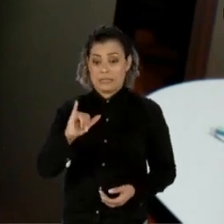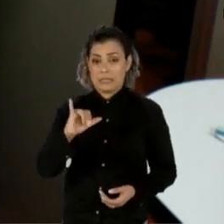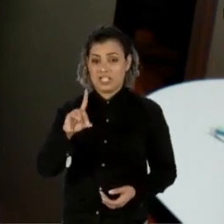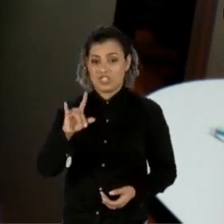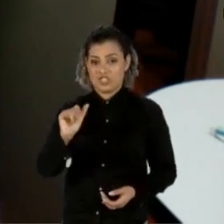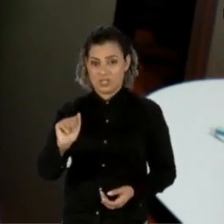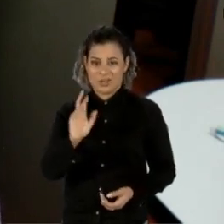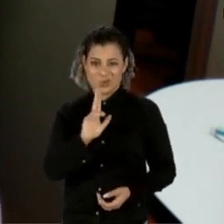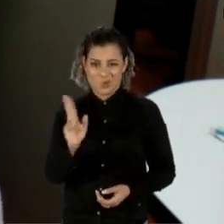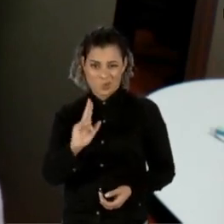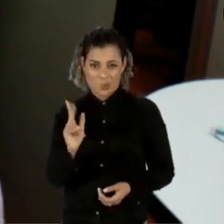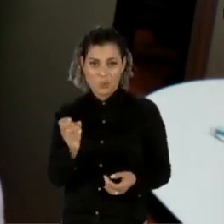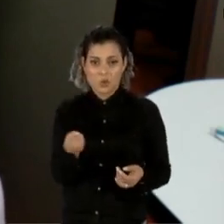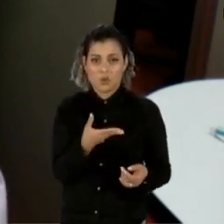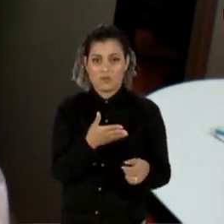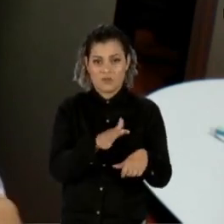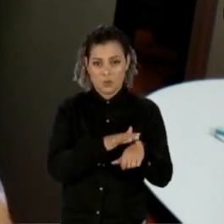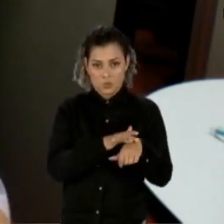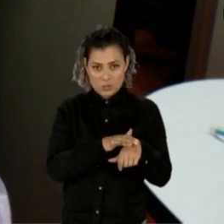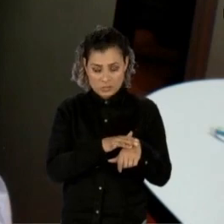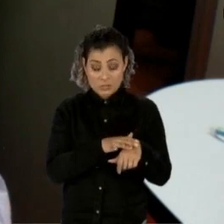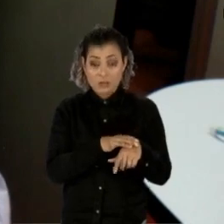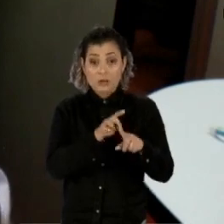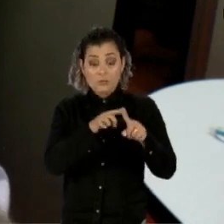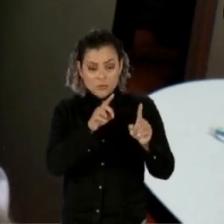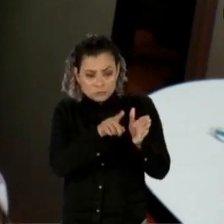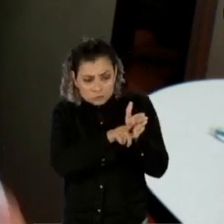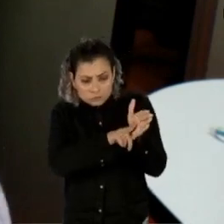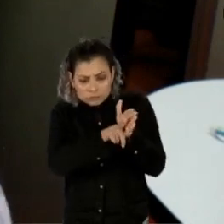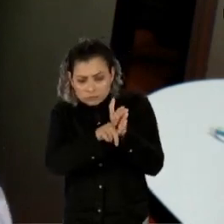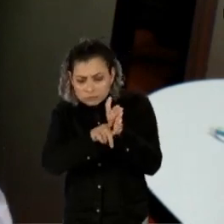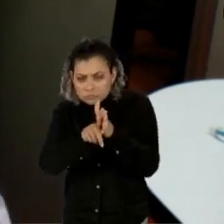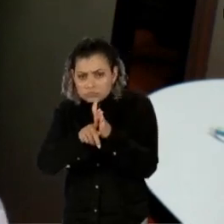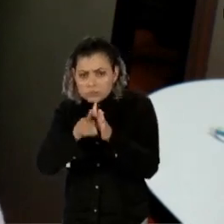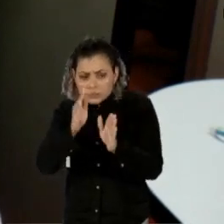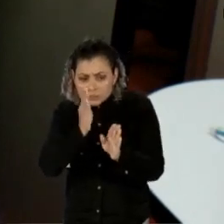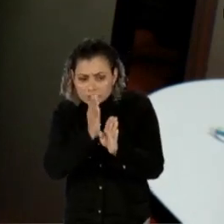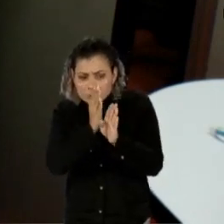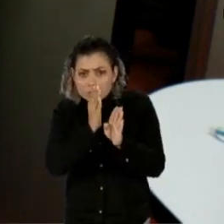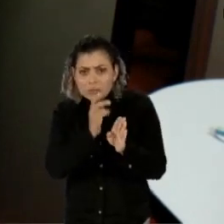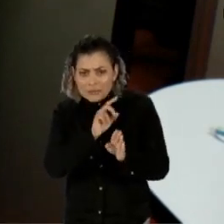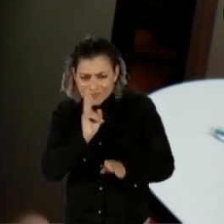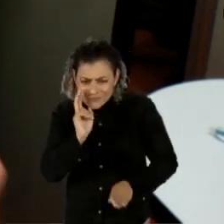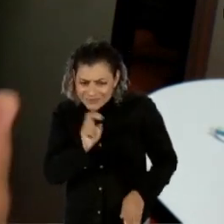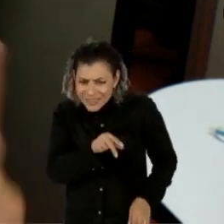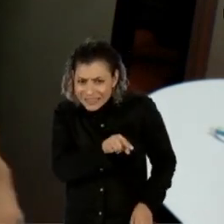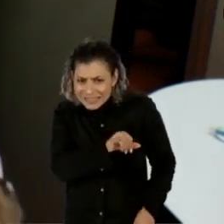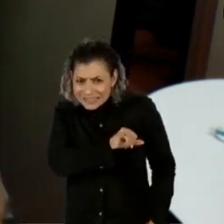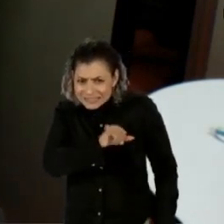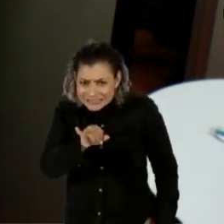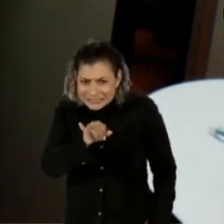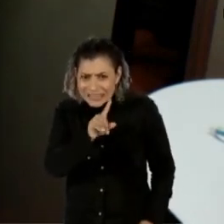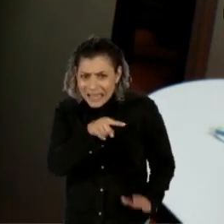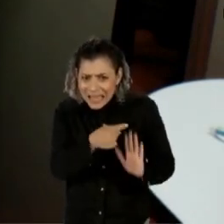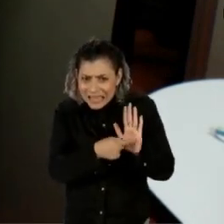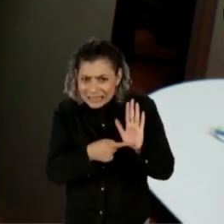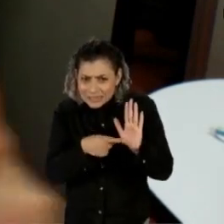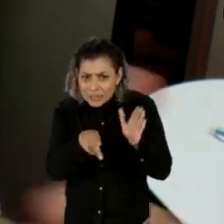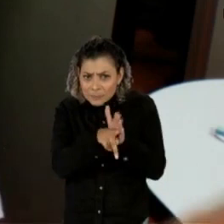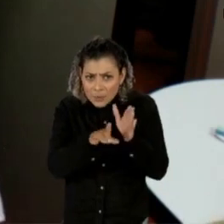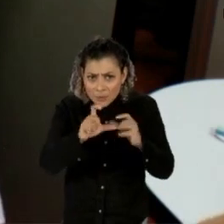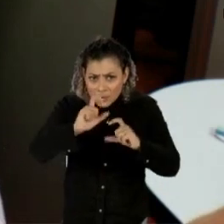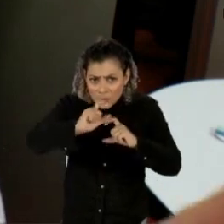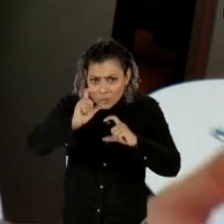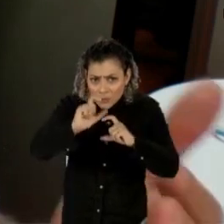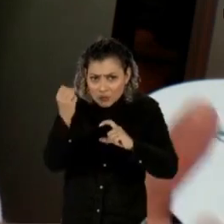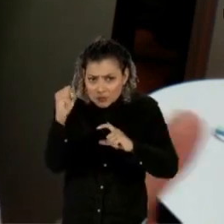é e então faz um diagnóstico verifica quando tem que ser dita se réu que seja para isso é uma coisa local ou